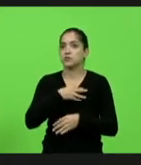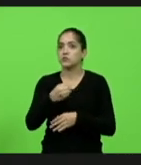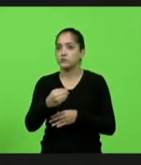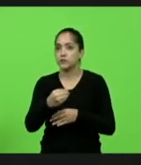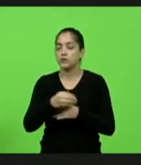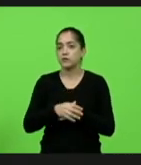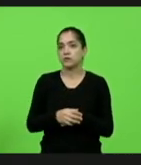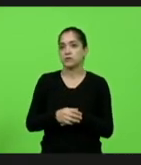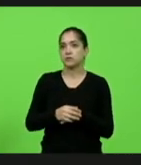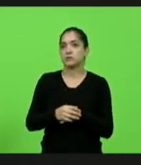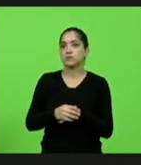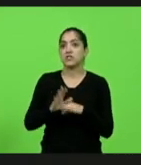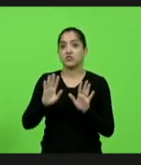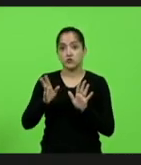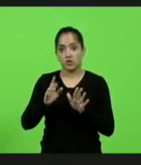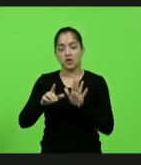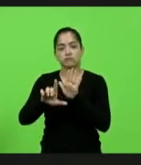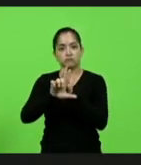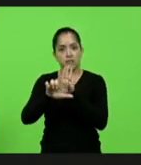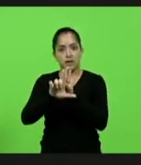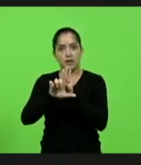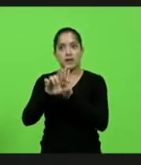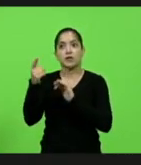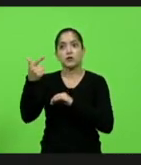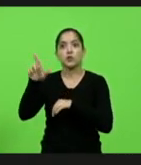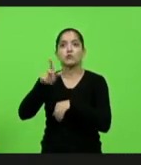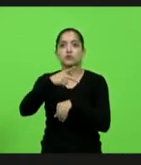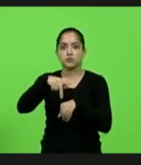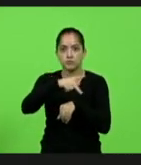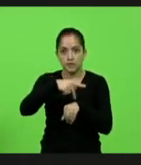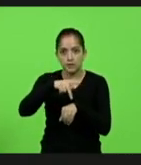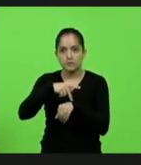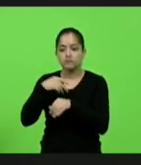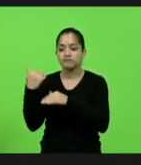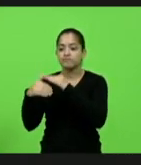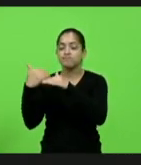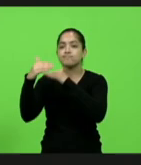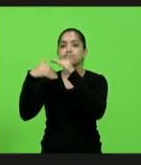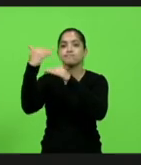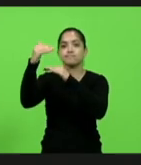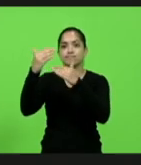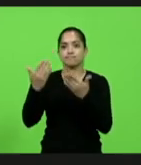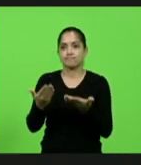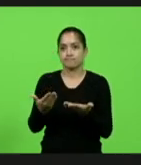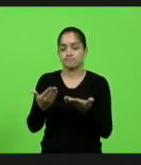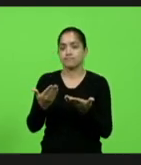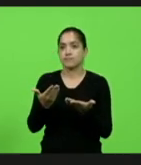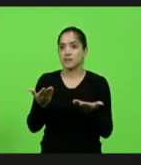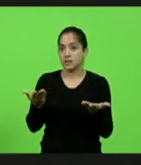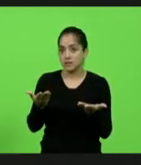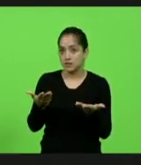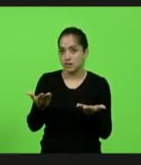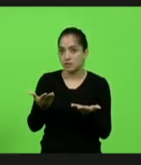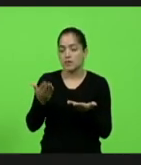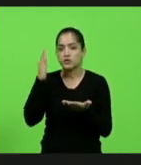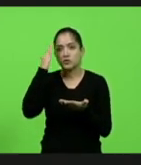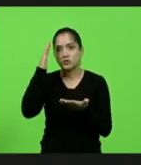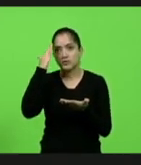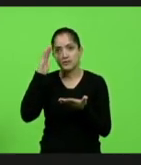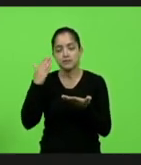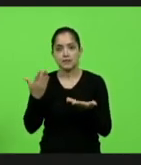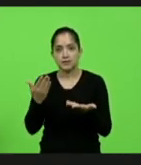é legalizado, estando entre eles os mais desenvolvidos do mundo. Então, nós entendemos que seria um